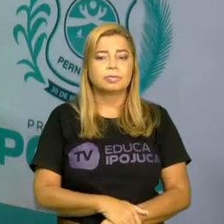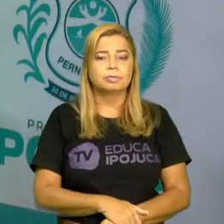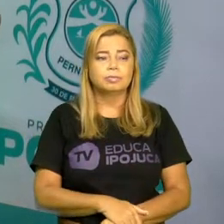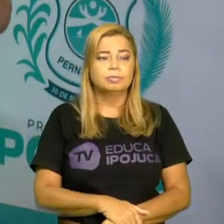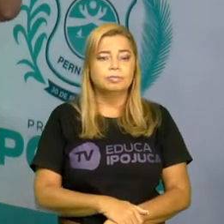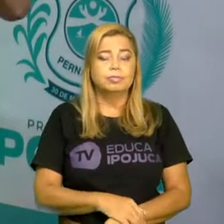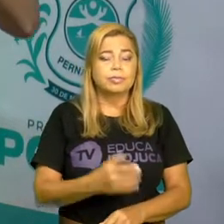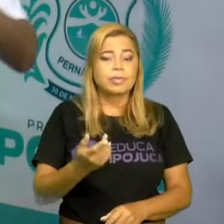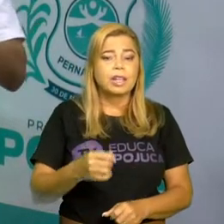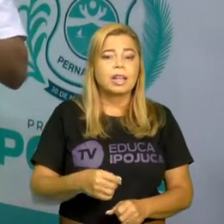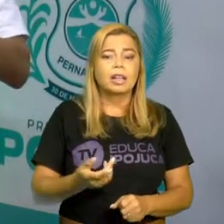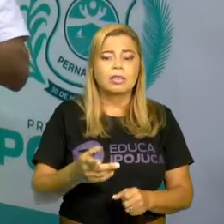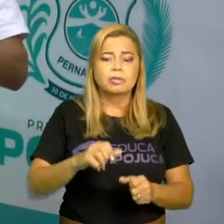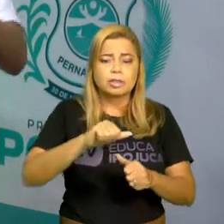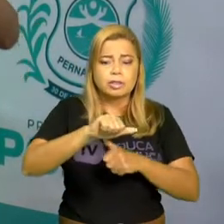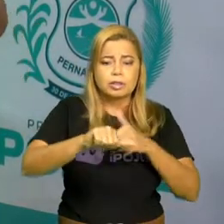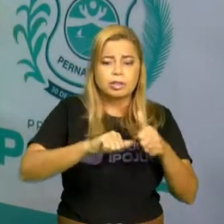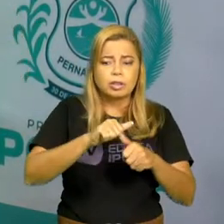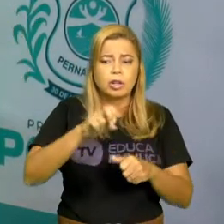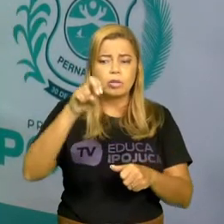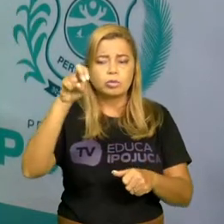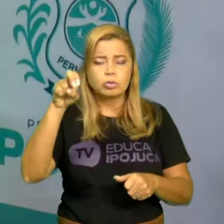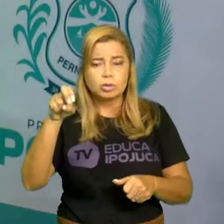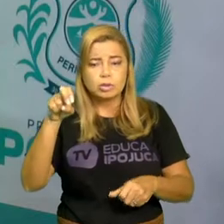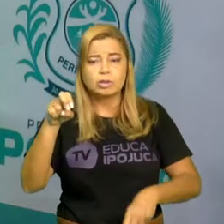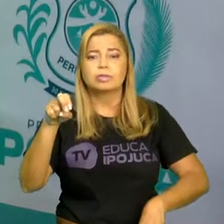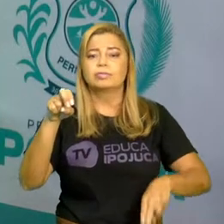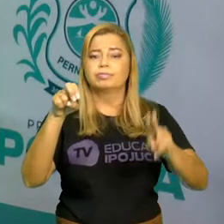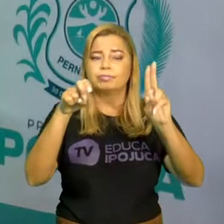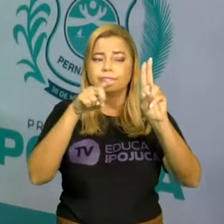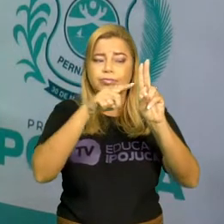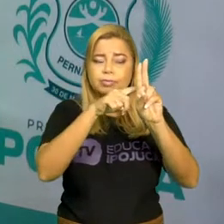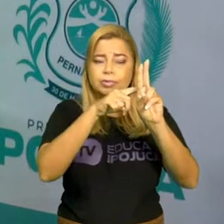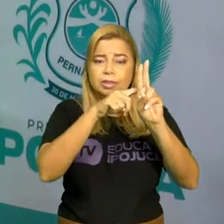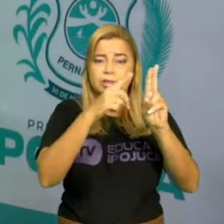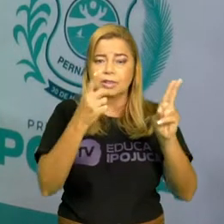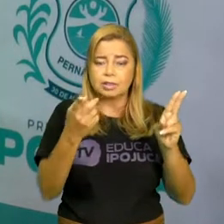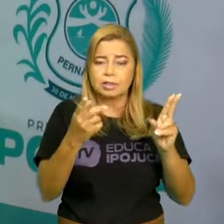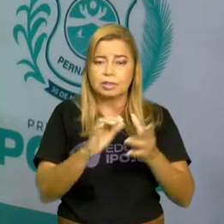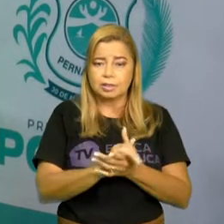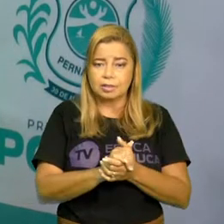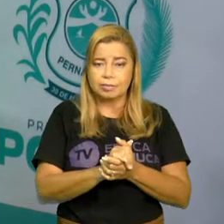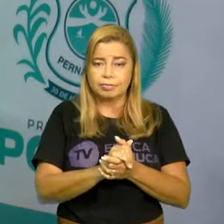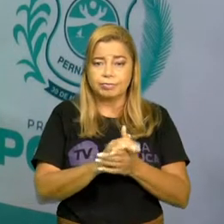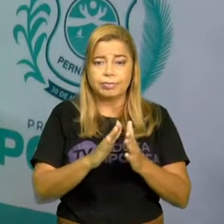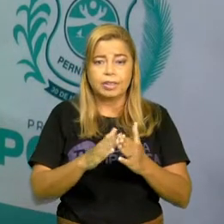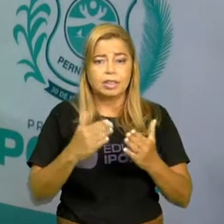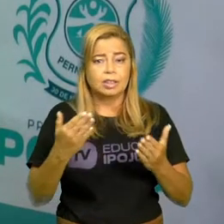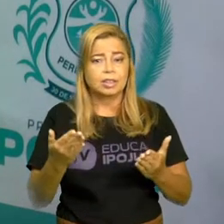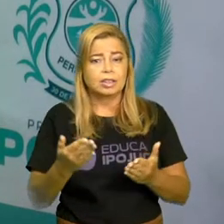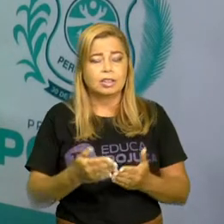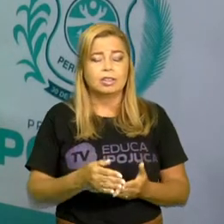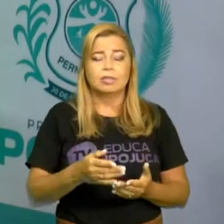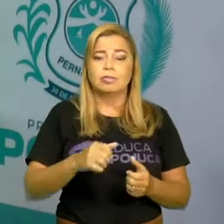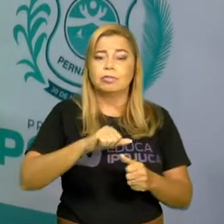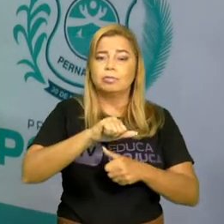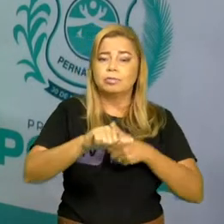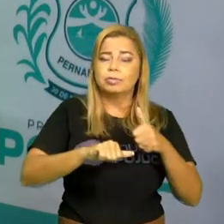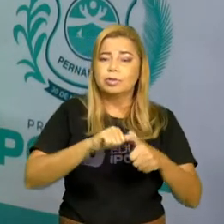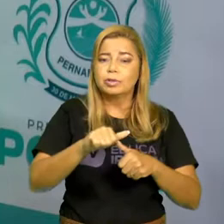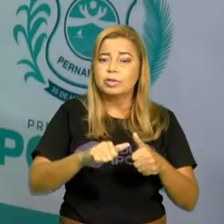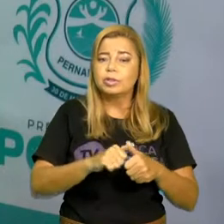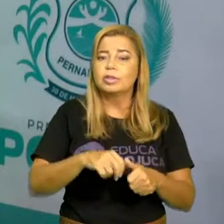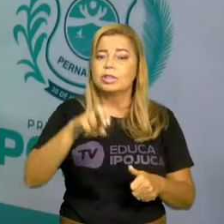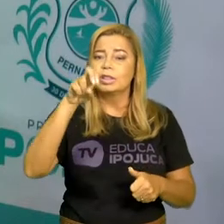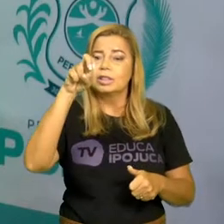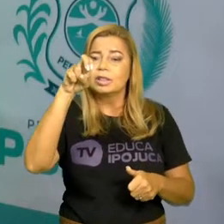você pega esse número 5, coloca na sua dezena, você vai entender que você não tem mais 5, você tem 5